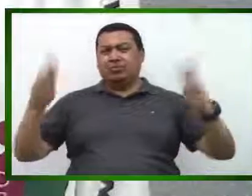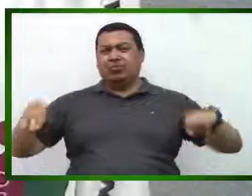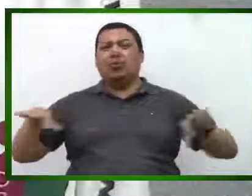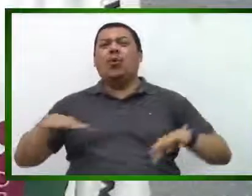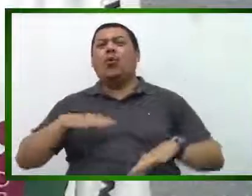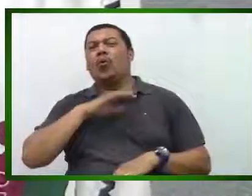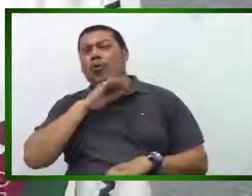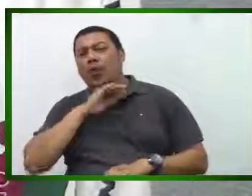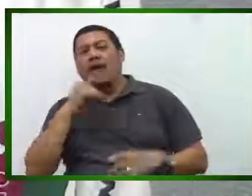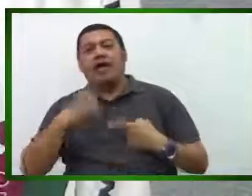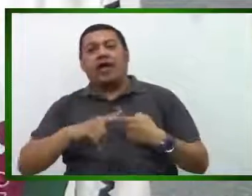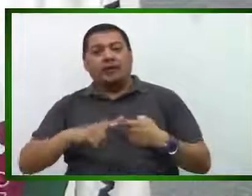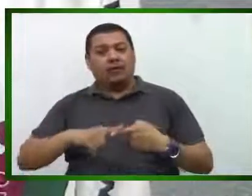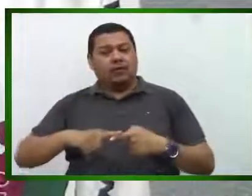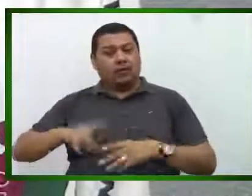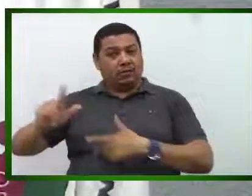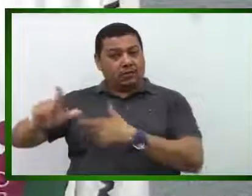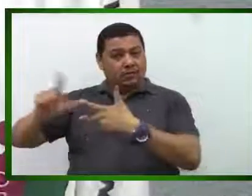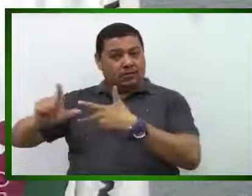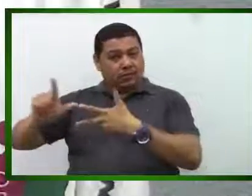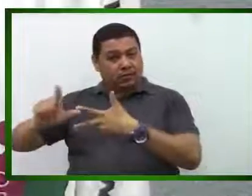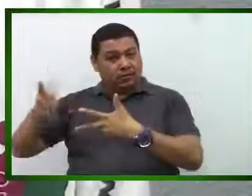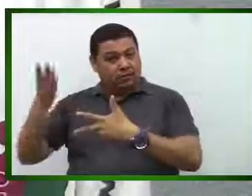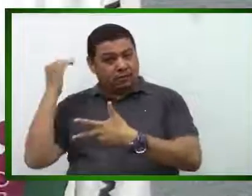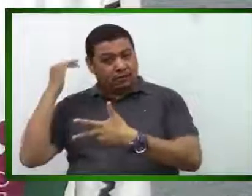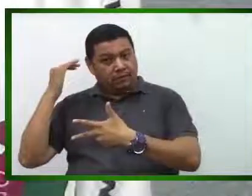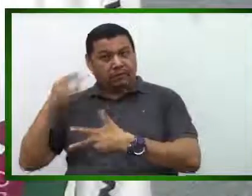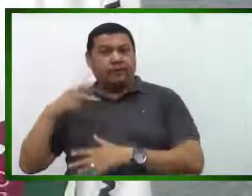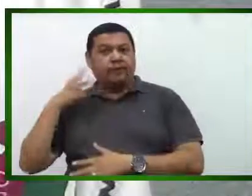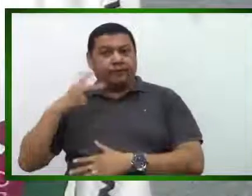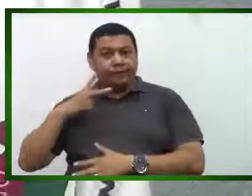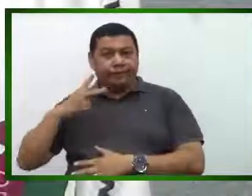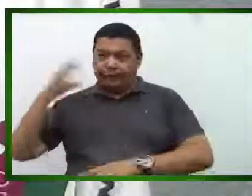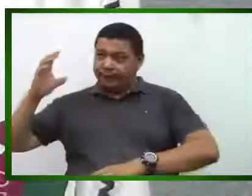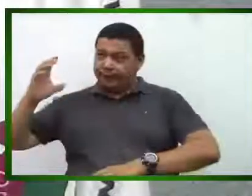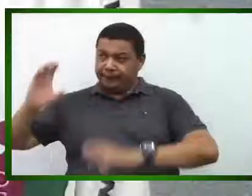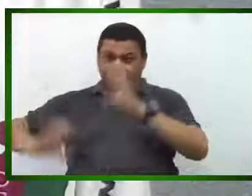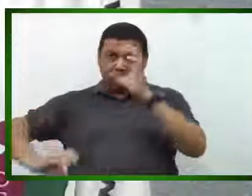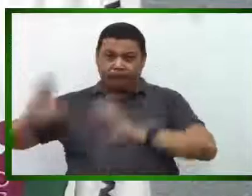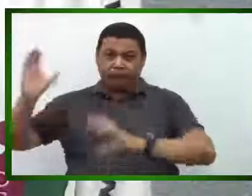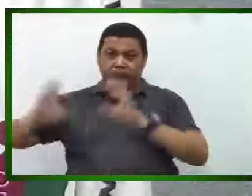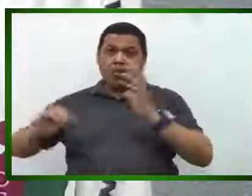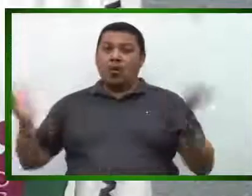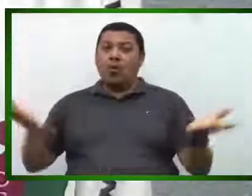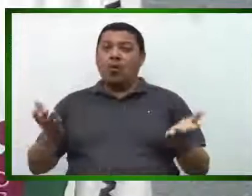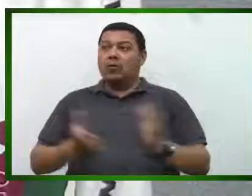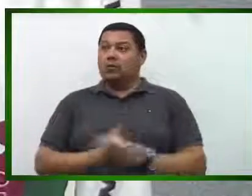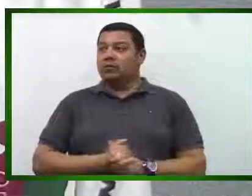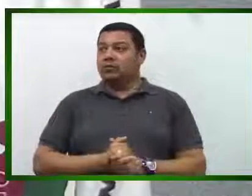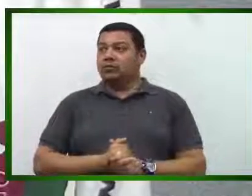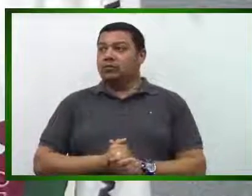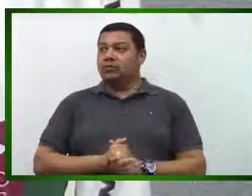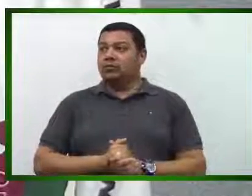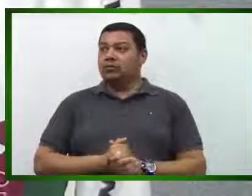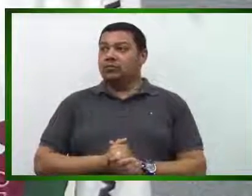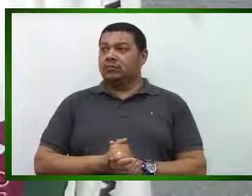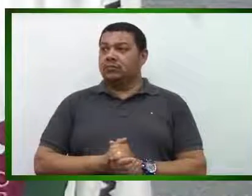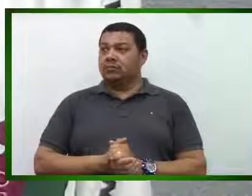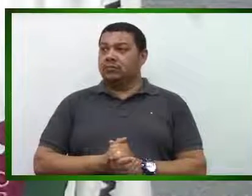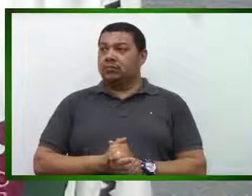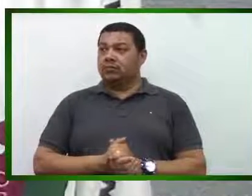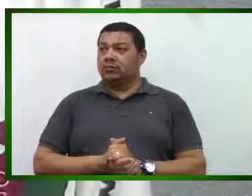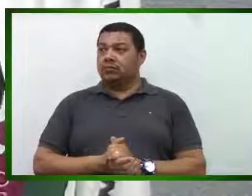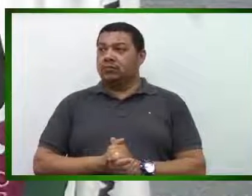na legislatura passada, vereadores que brigavam, hoje disputa candidatura no